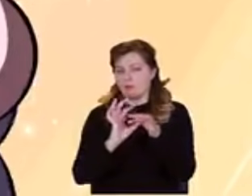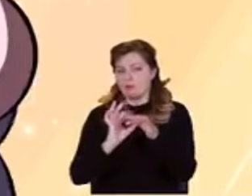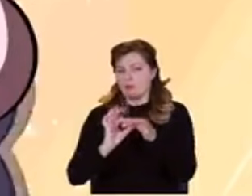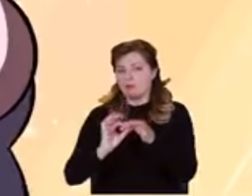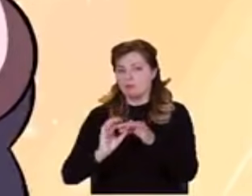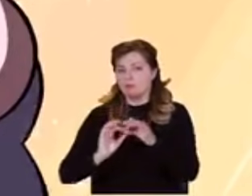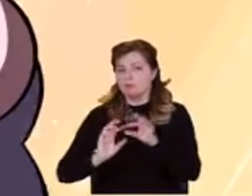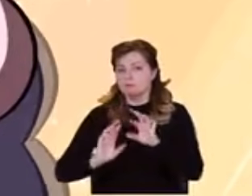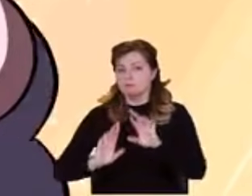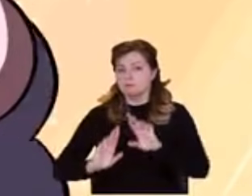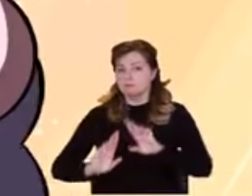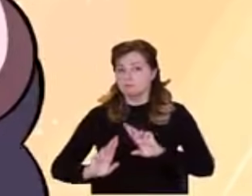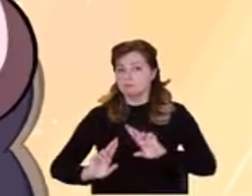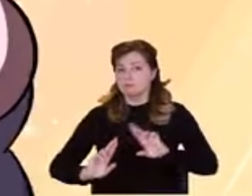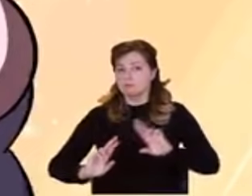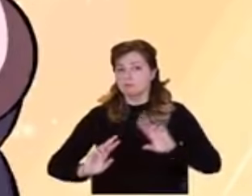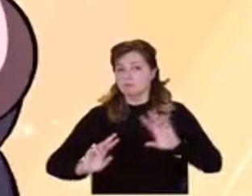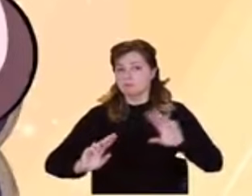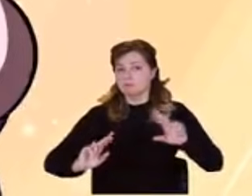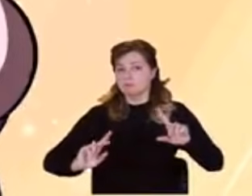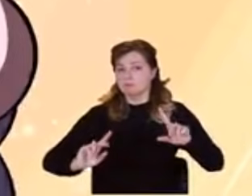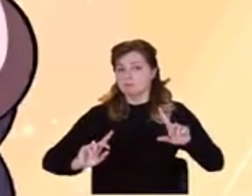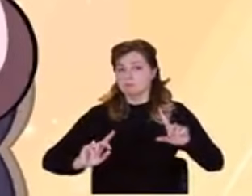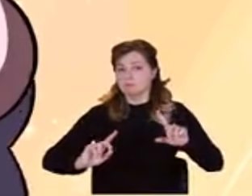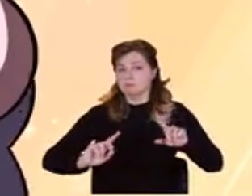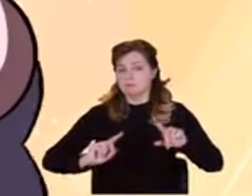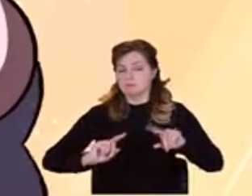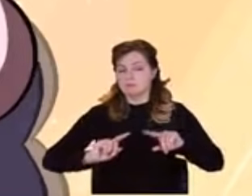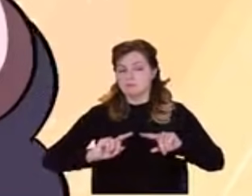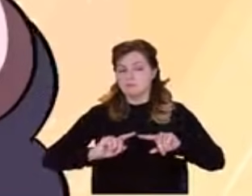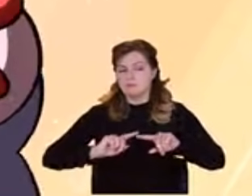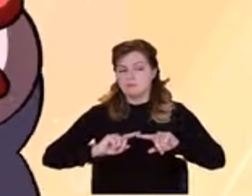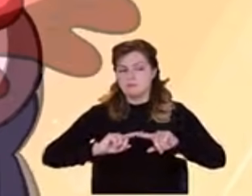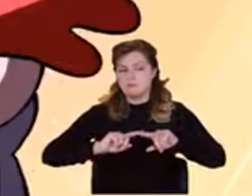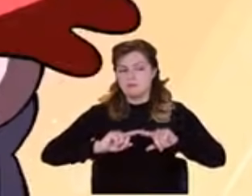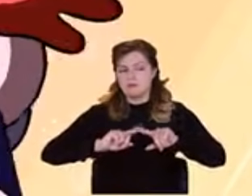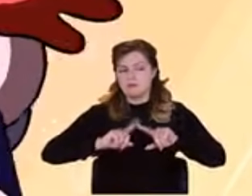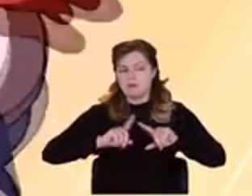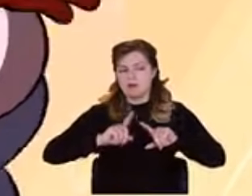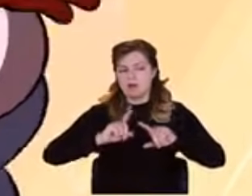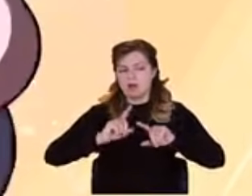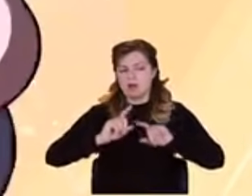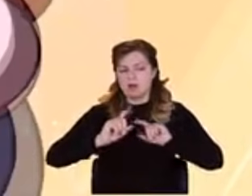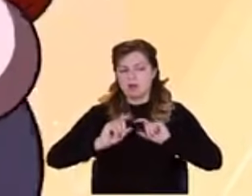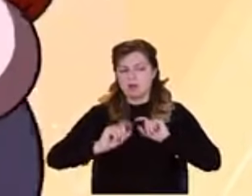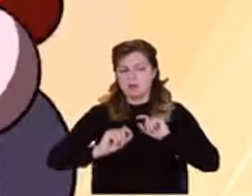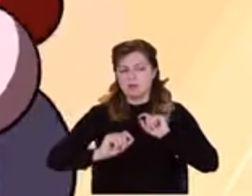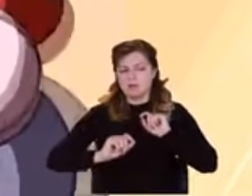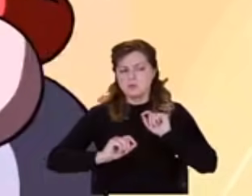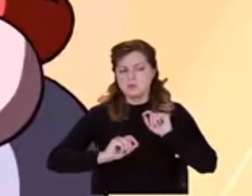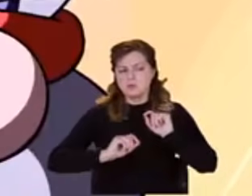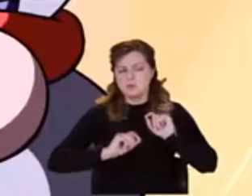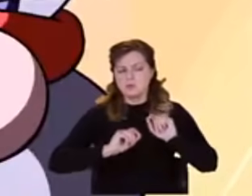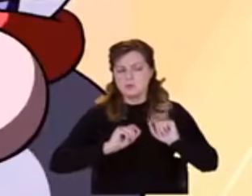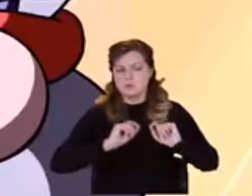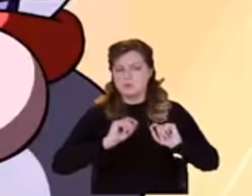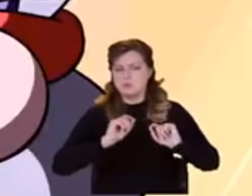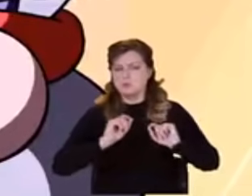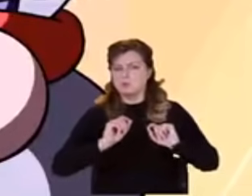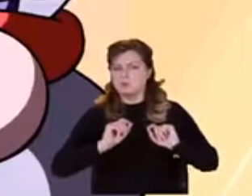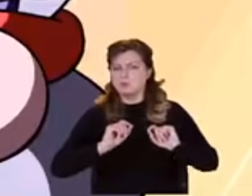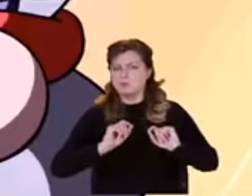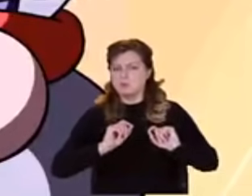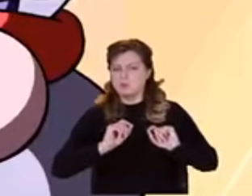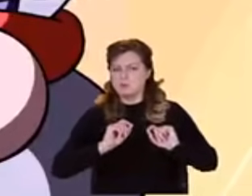um tom de explorar temas polêmicos, e mostram a imagem do Steven Universo aleatoriamente, tirando um gancho de tema do lado de trás deles,